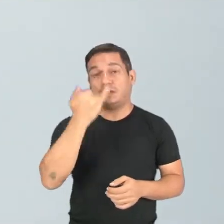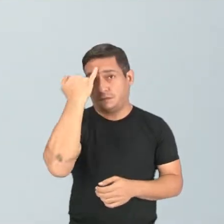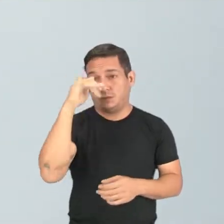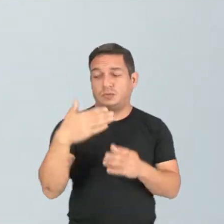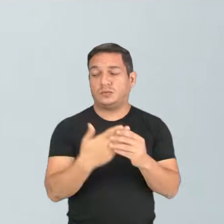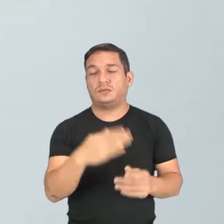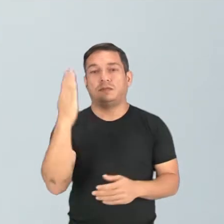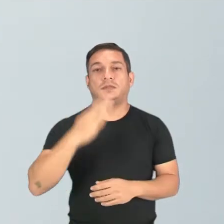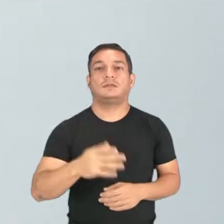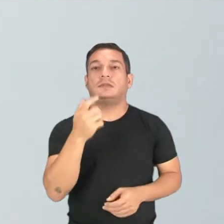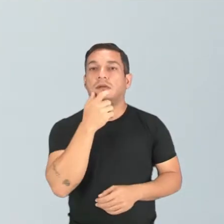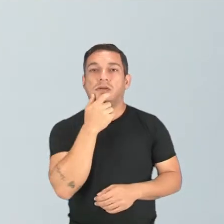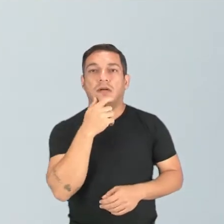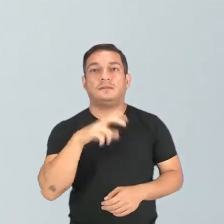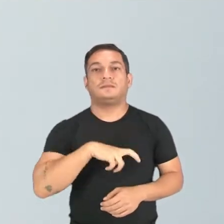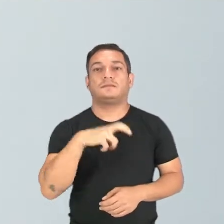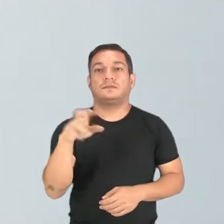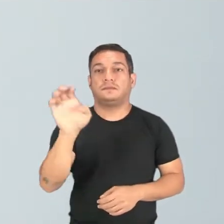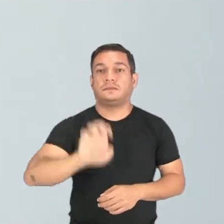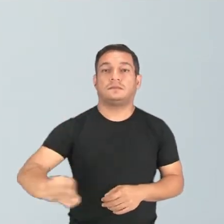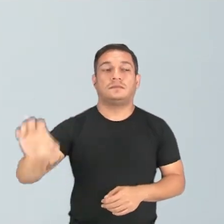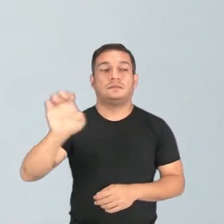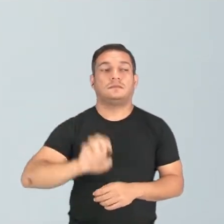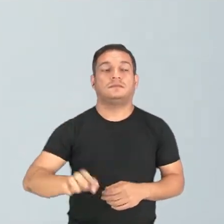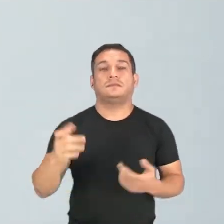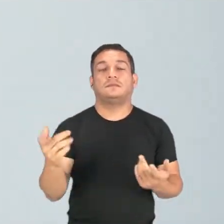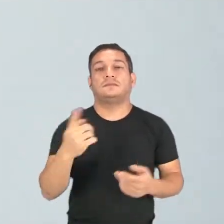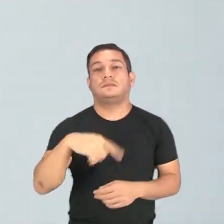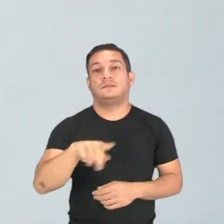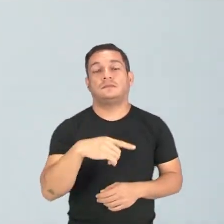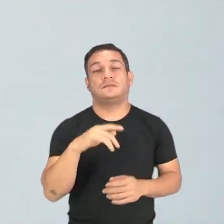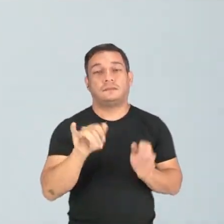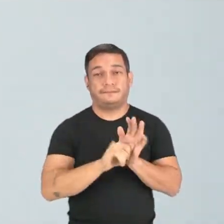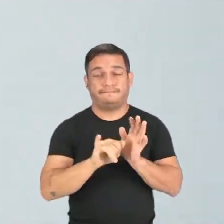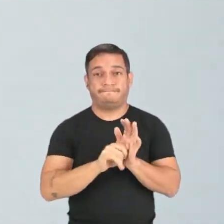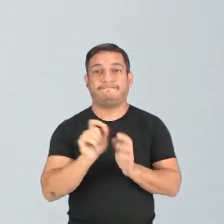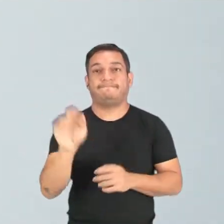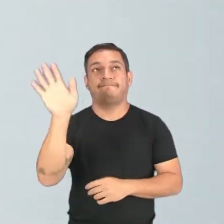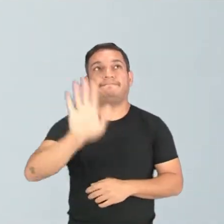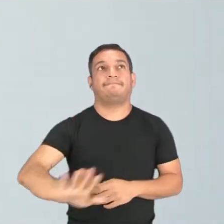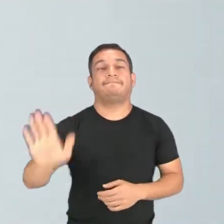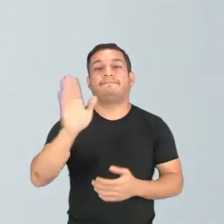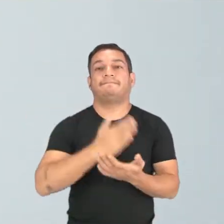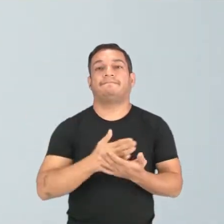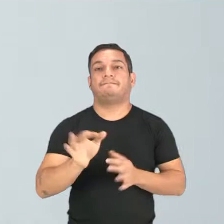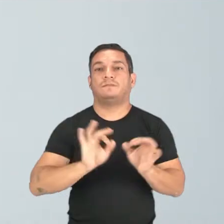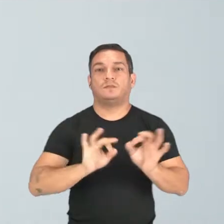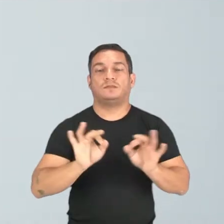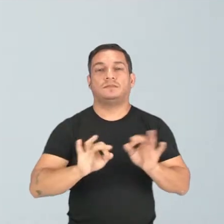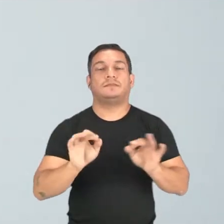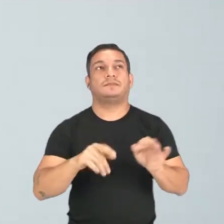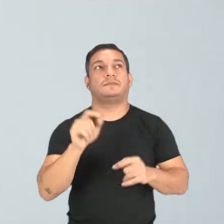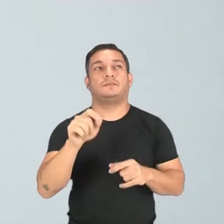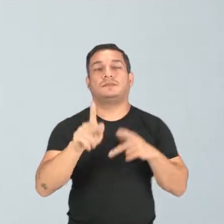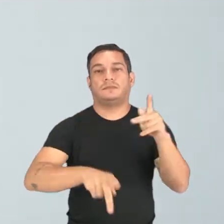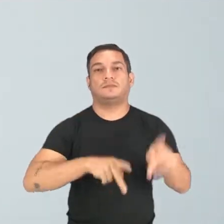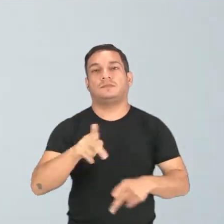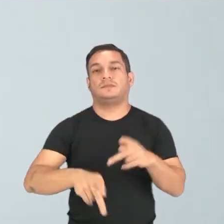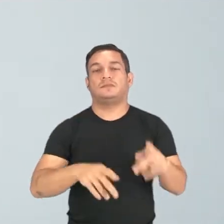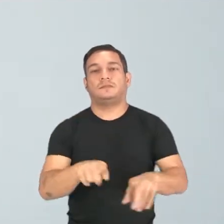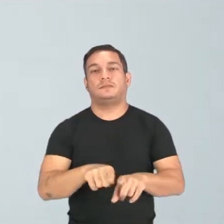Brasil foram os ingleses, foram os europeus, mas quando a identidade nacional começa a se formar, o próprio povo